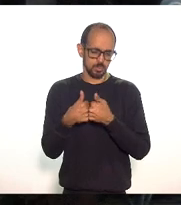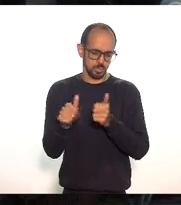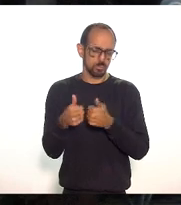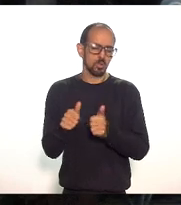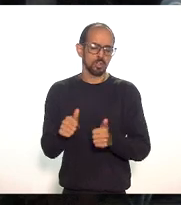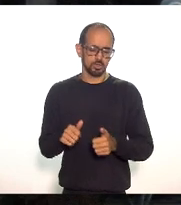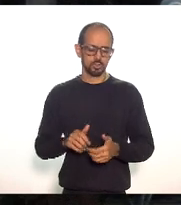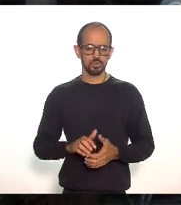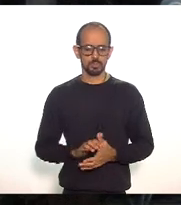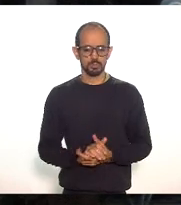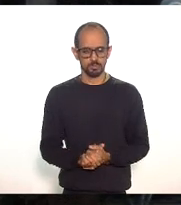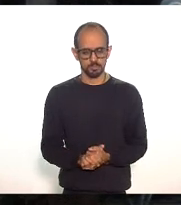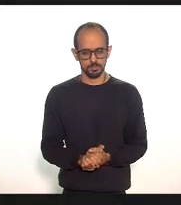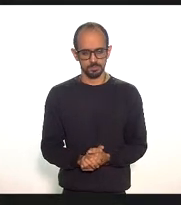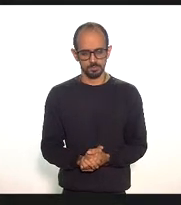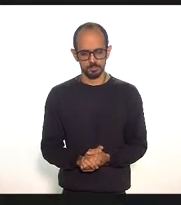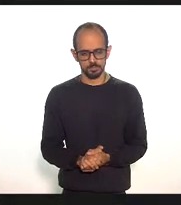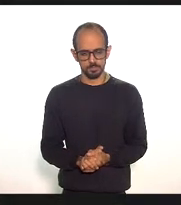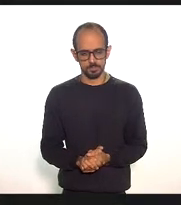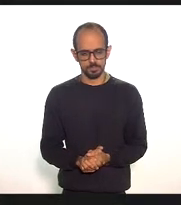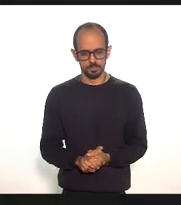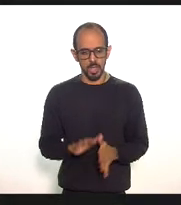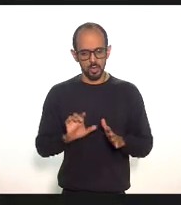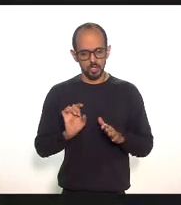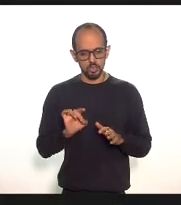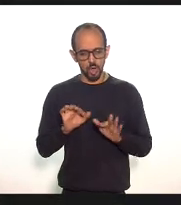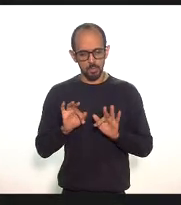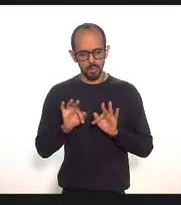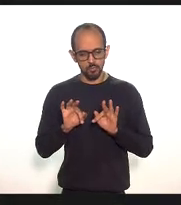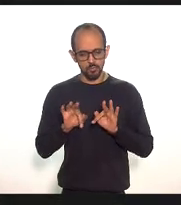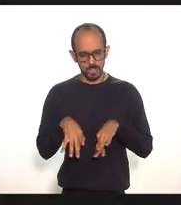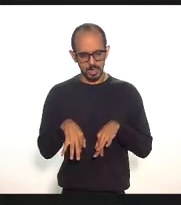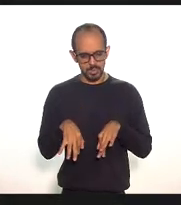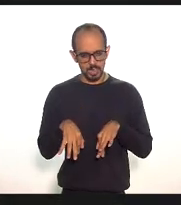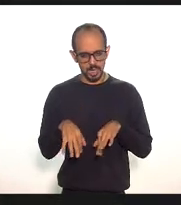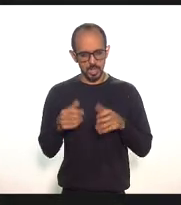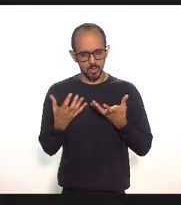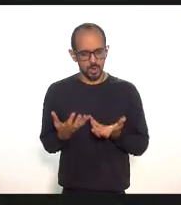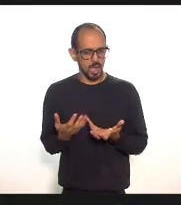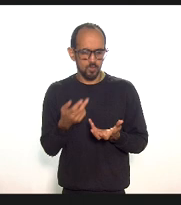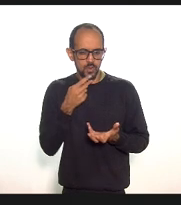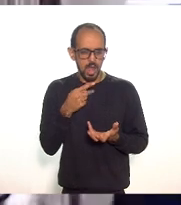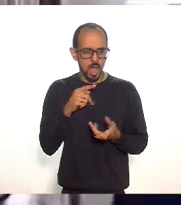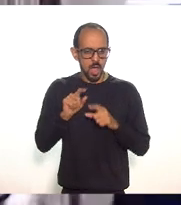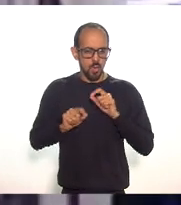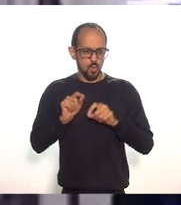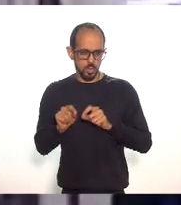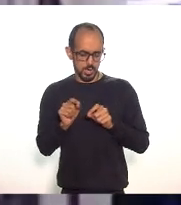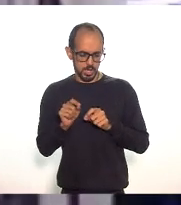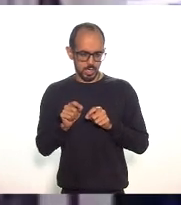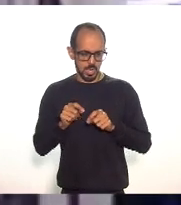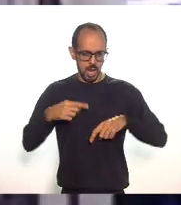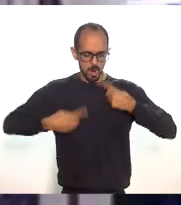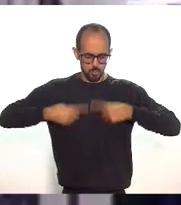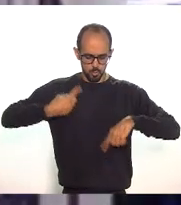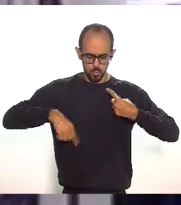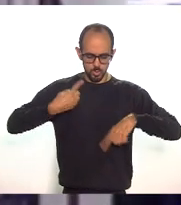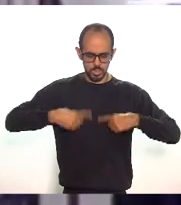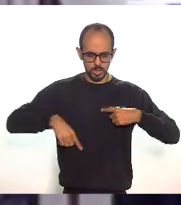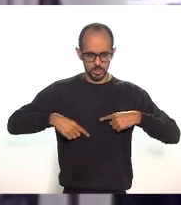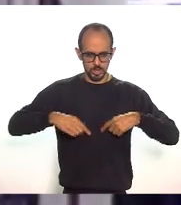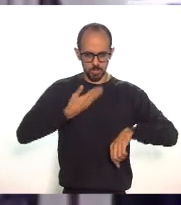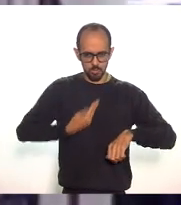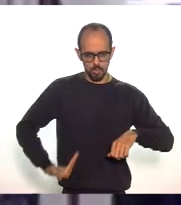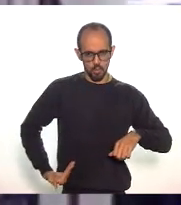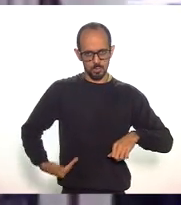comissão. Tá legal. Agora, só concluindo, eu queria dizer o seguinte, que a política pública de